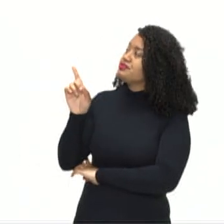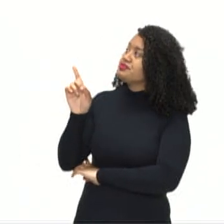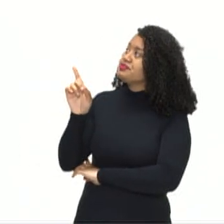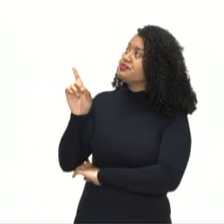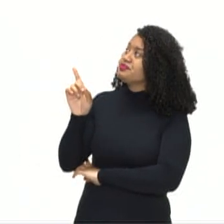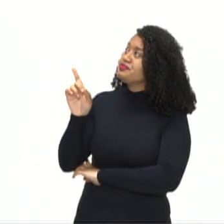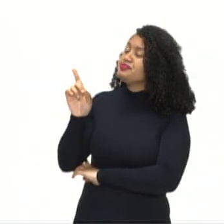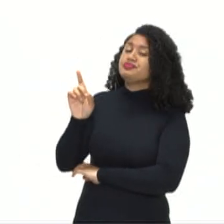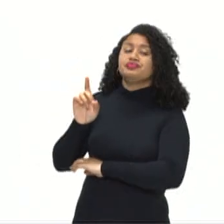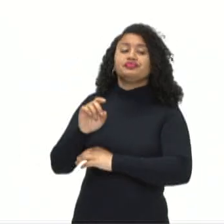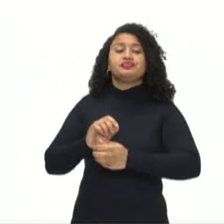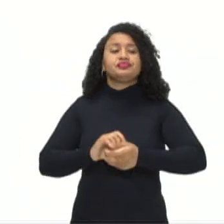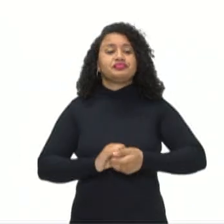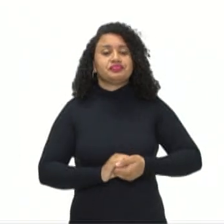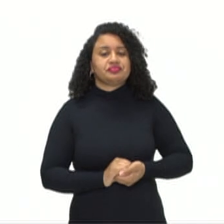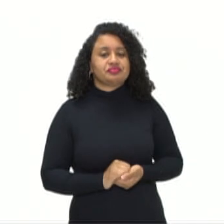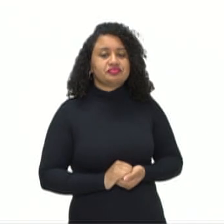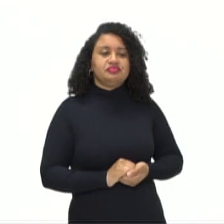tá bom?